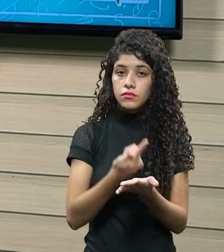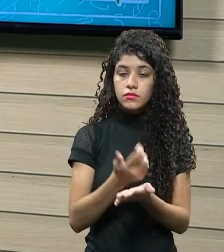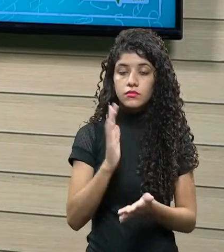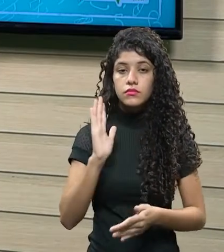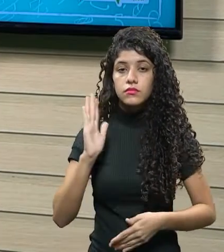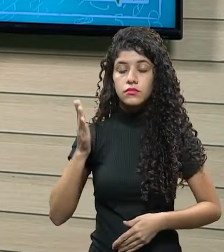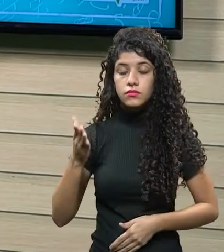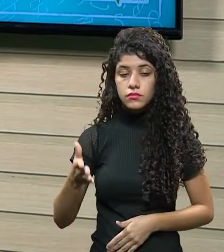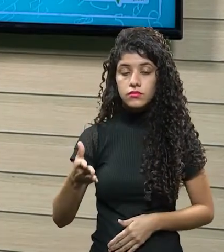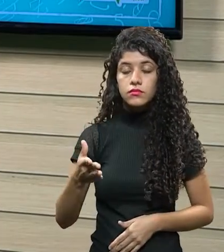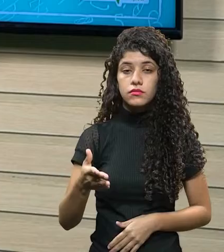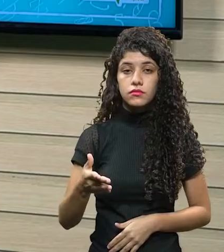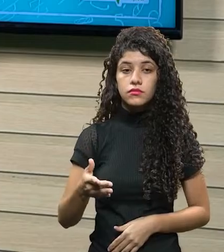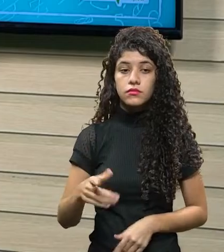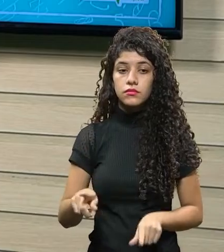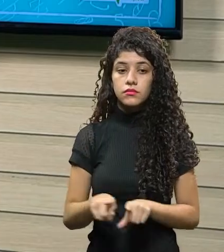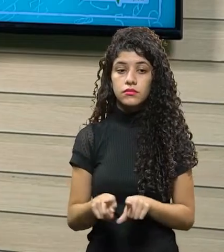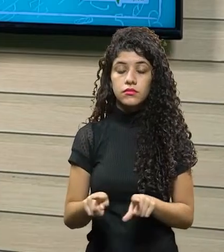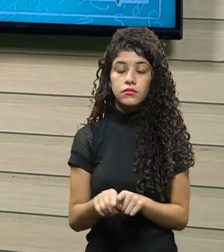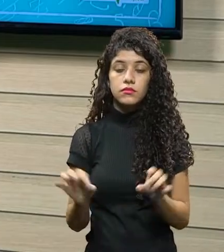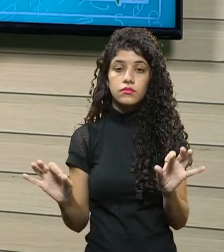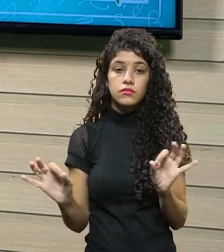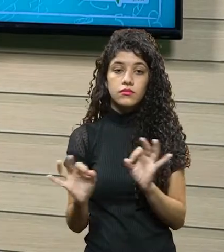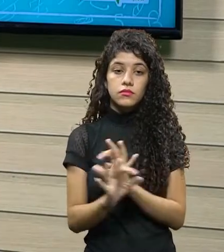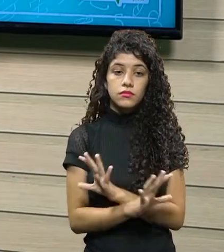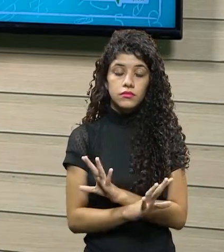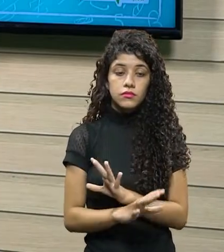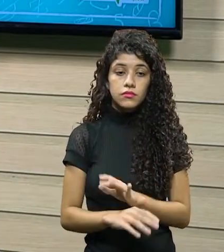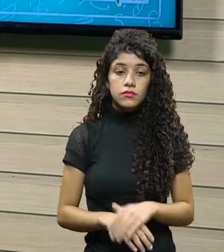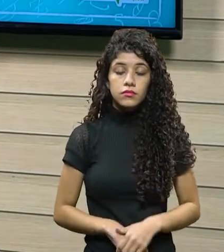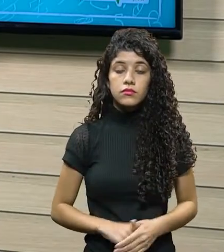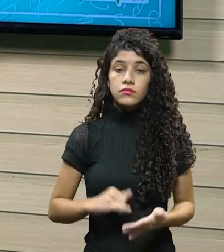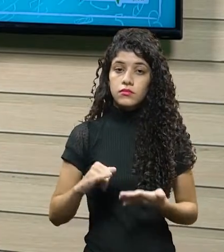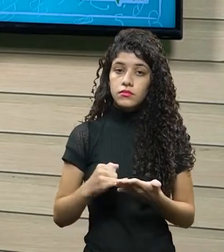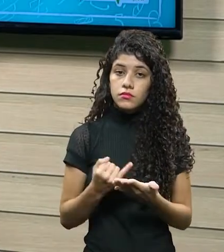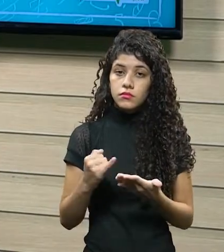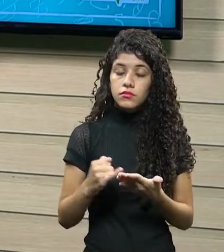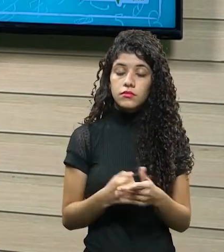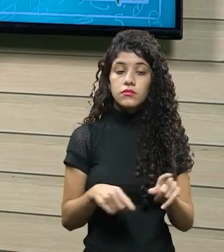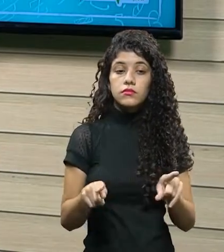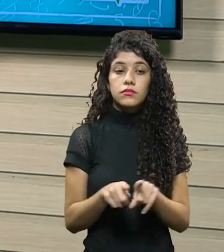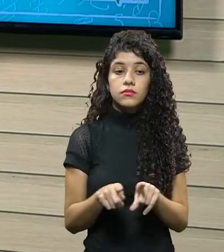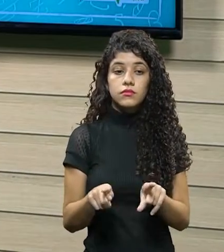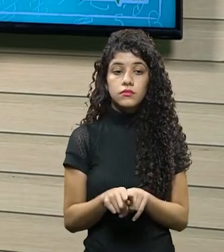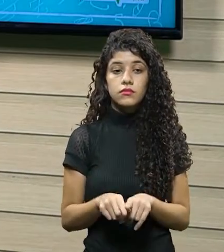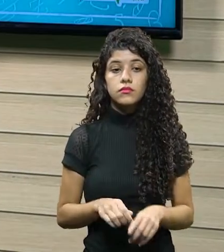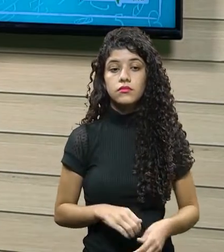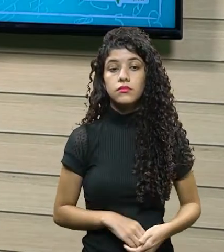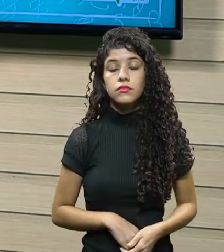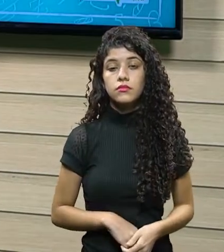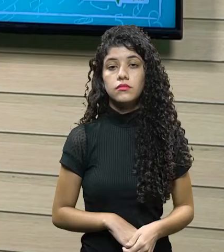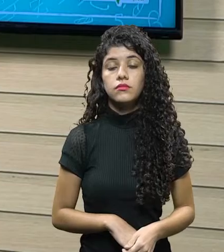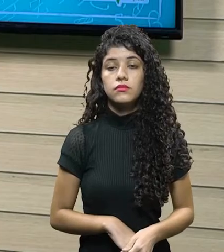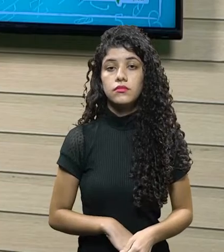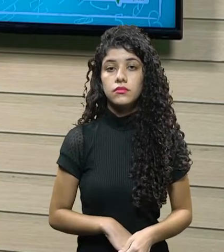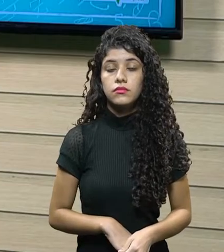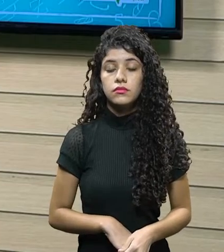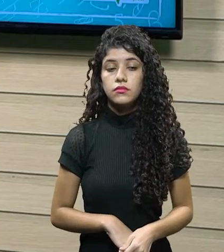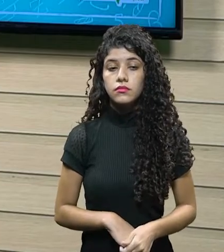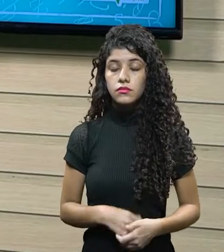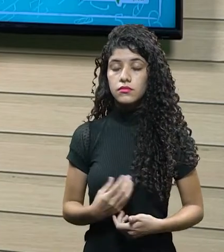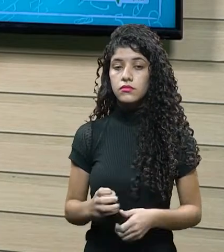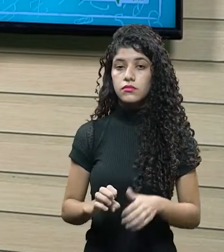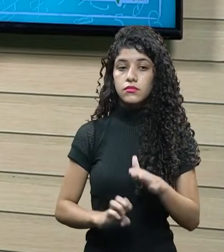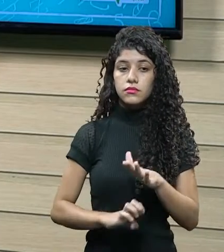deduções de custos e despesas e também, por fim, as deduções dos impostos. O que sobrou é o lucro